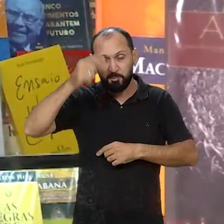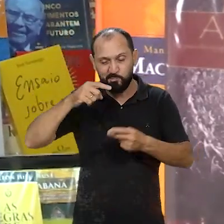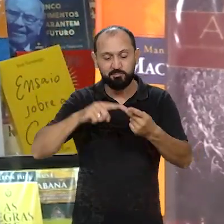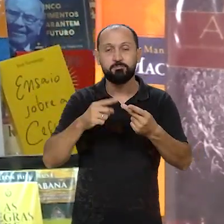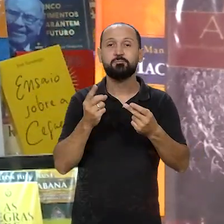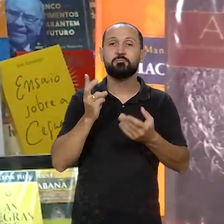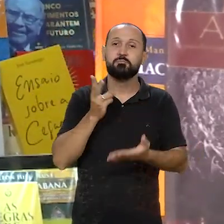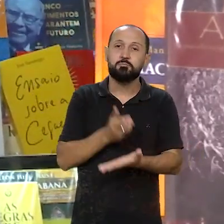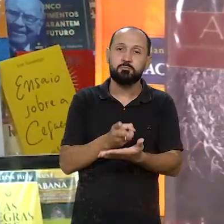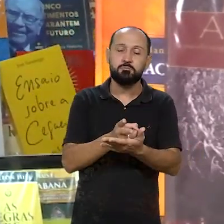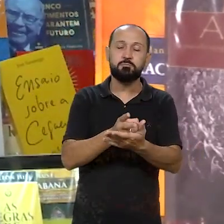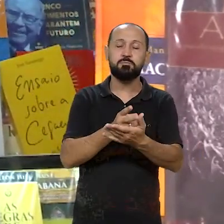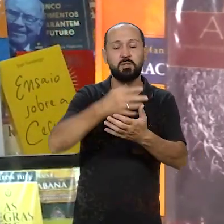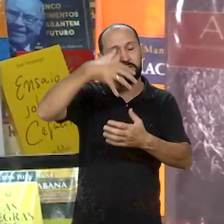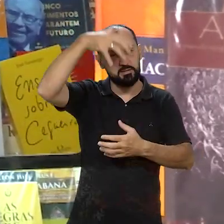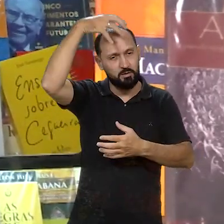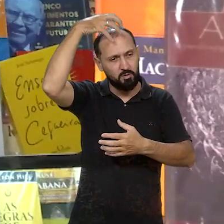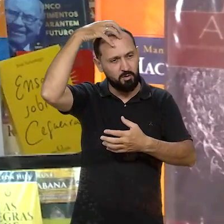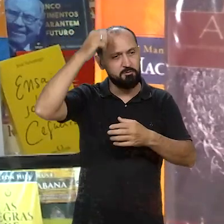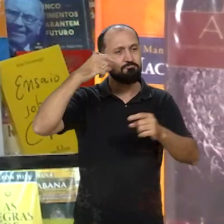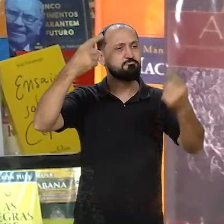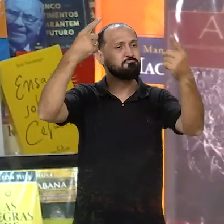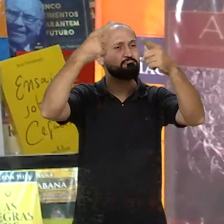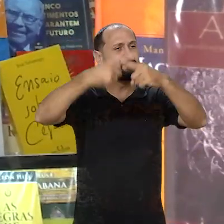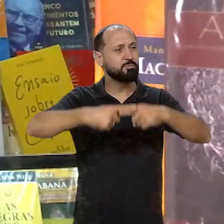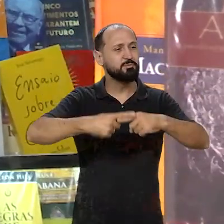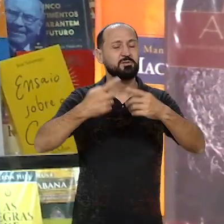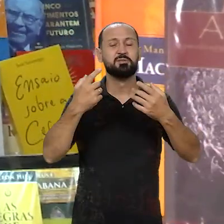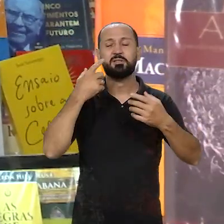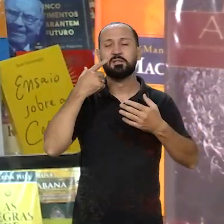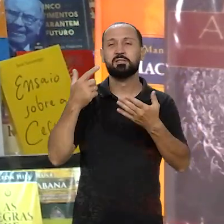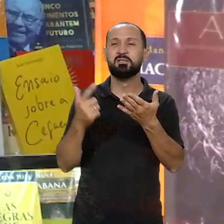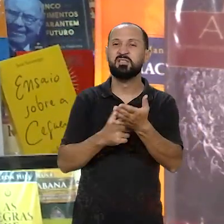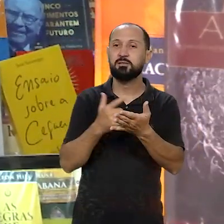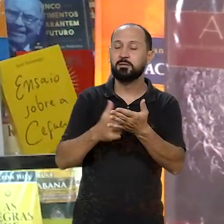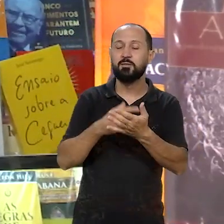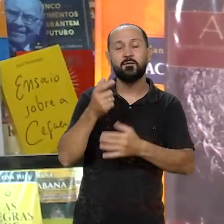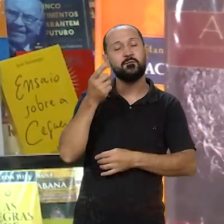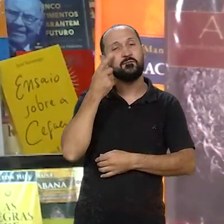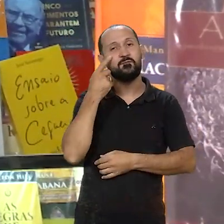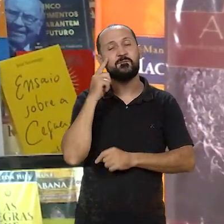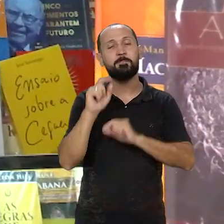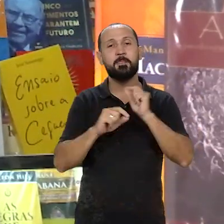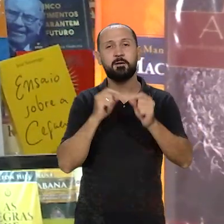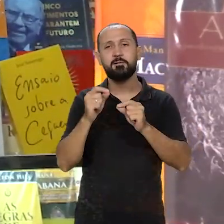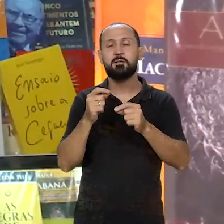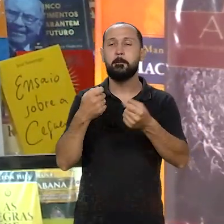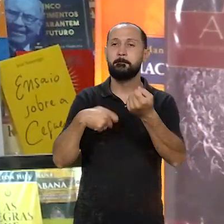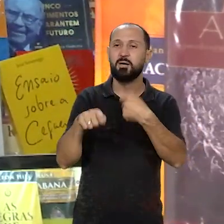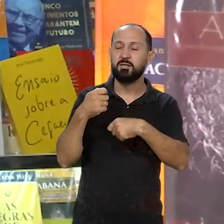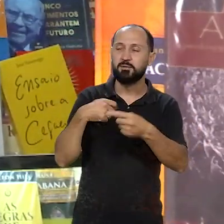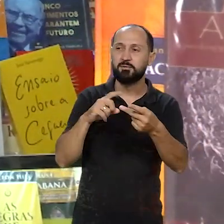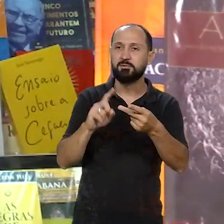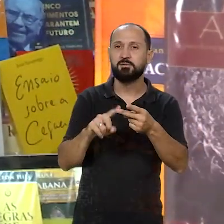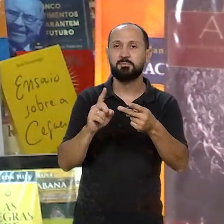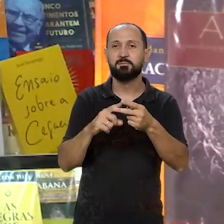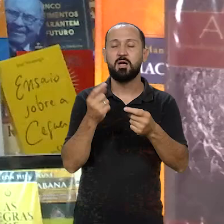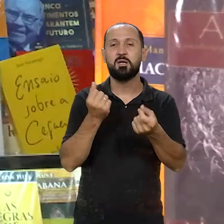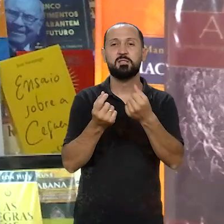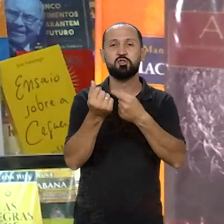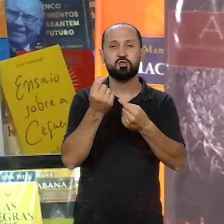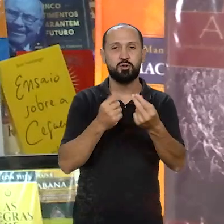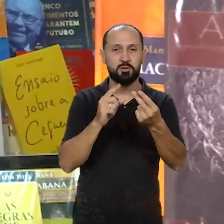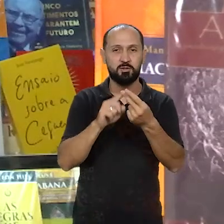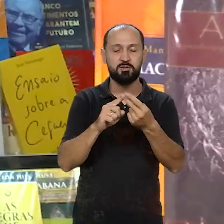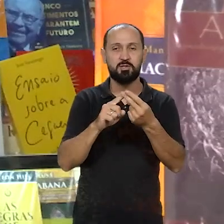fala de como você conseguir se manter diante de concorrentes. Esse livro ele é muito visto para a área de administração, para a